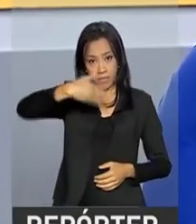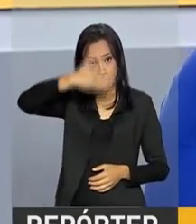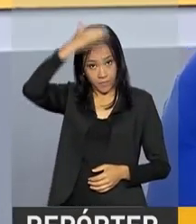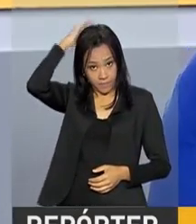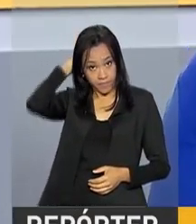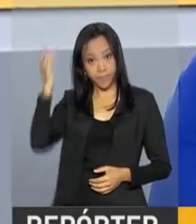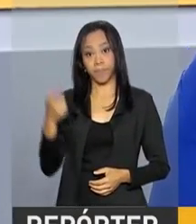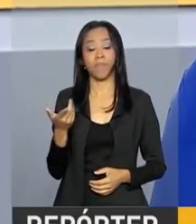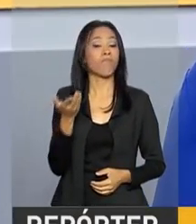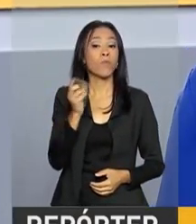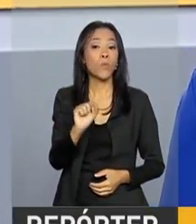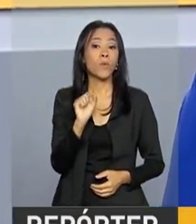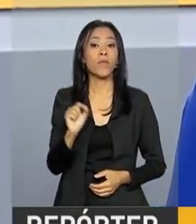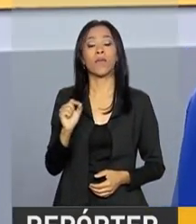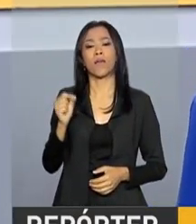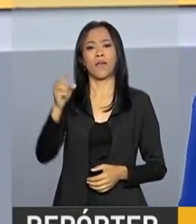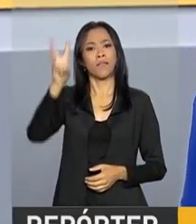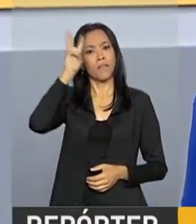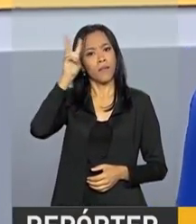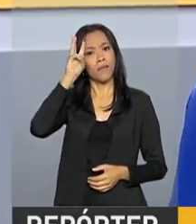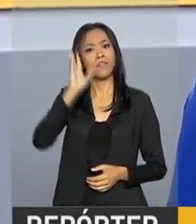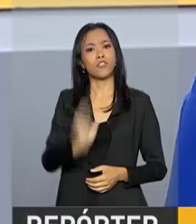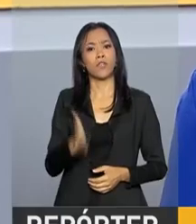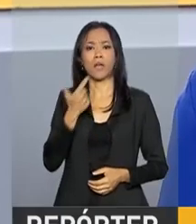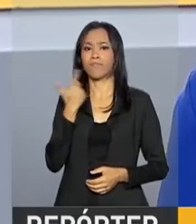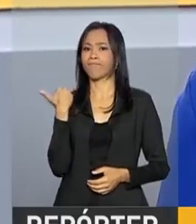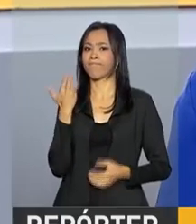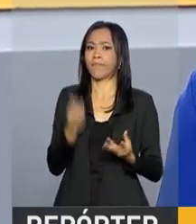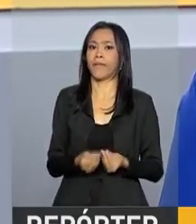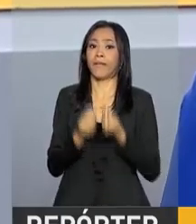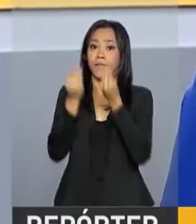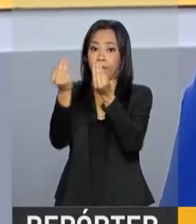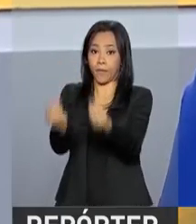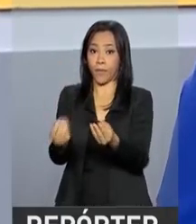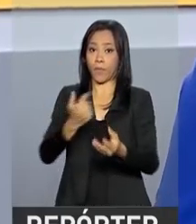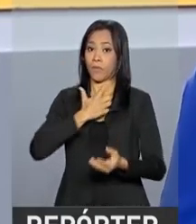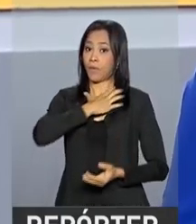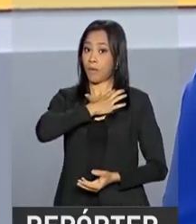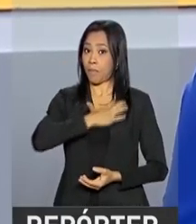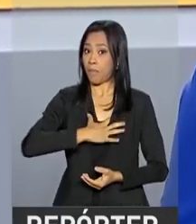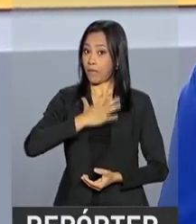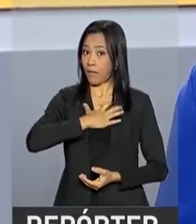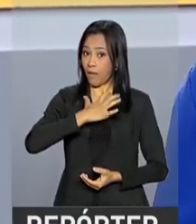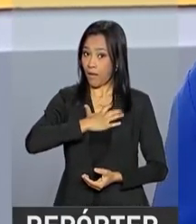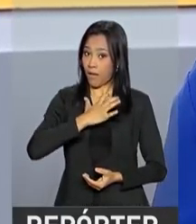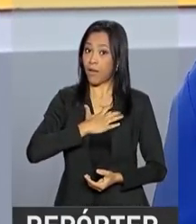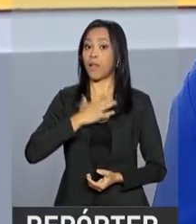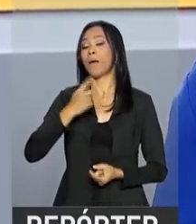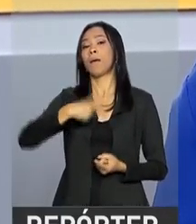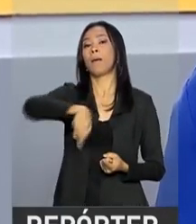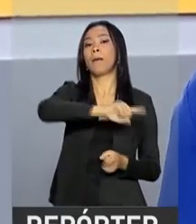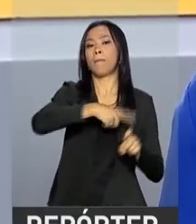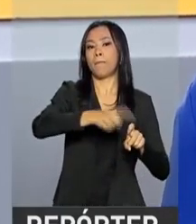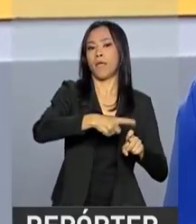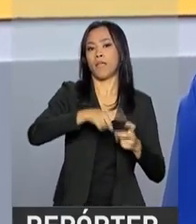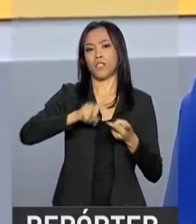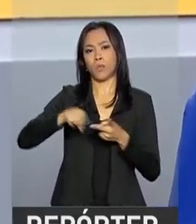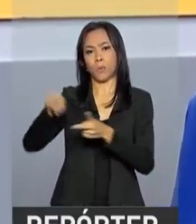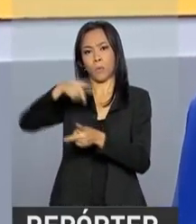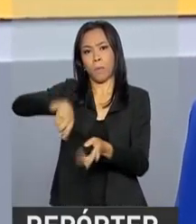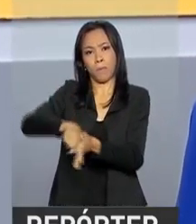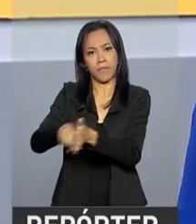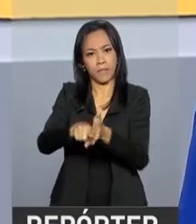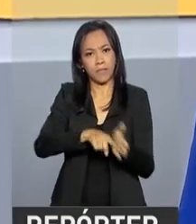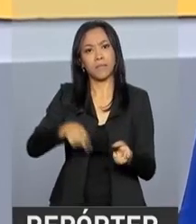república michel temer entregou nesta terça feira a medalha de mérito oswaldo cruz a médicos pesquisadores e instituições